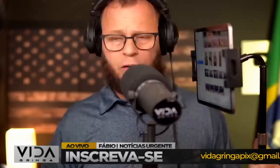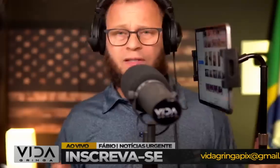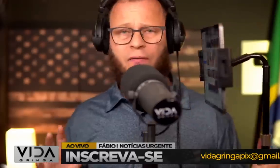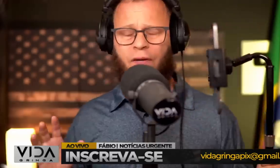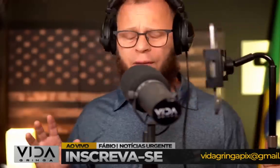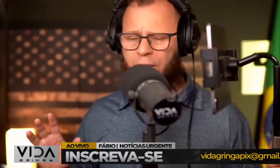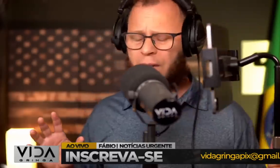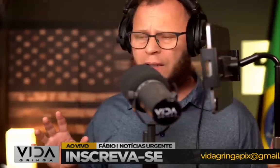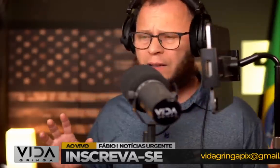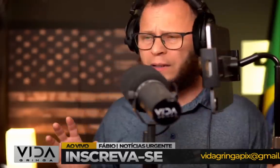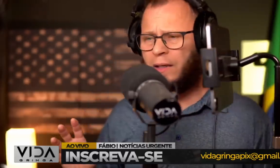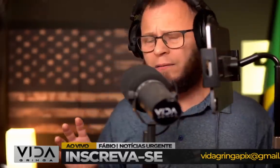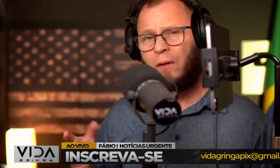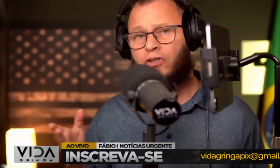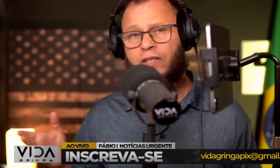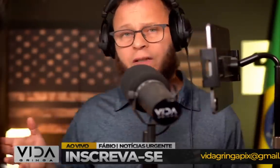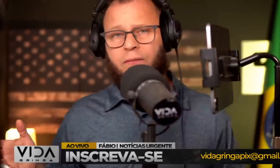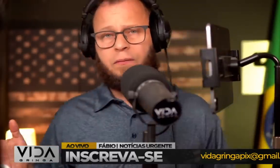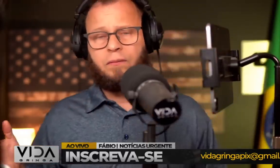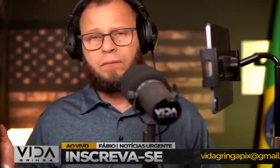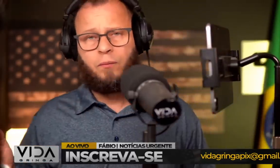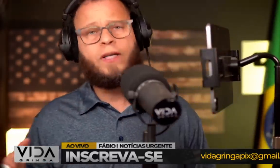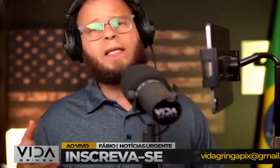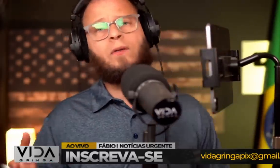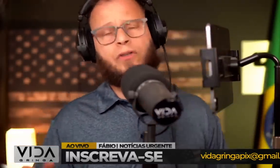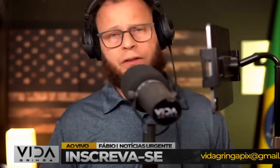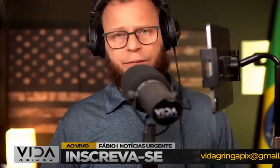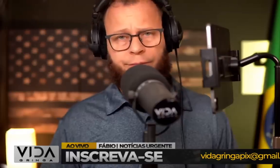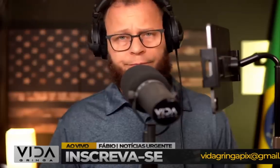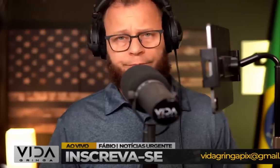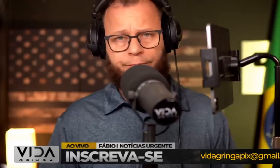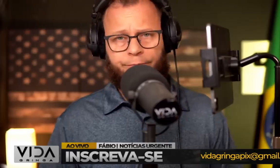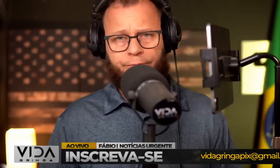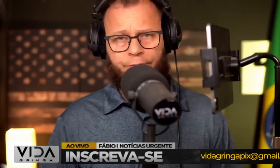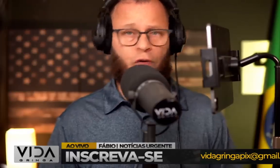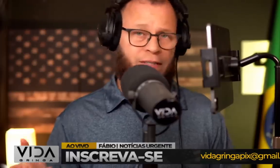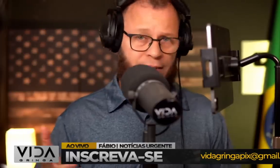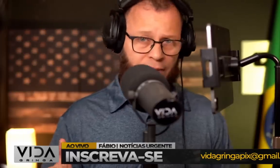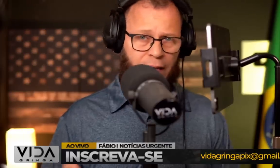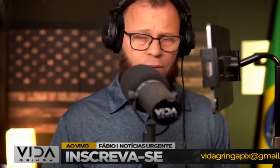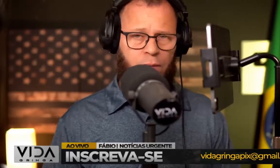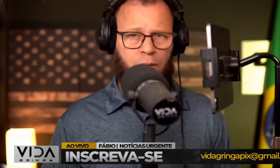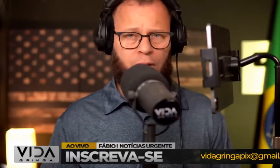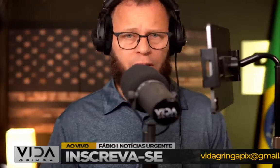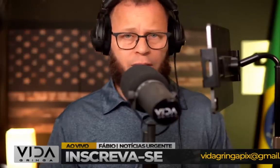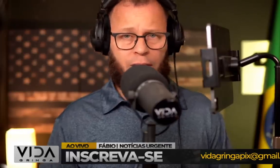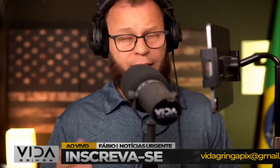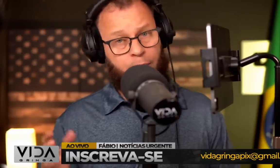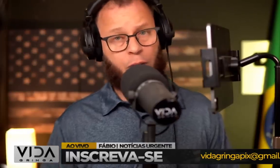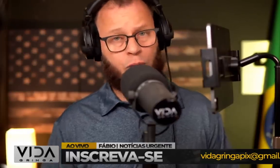então você vê e não tinha por que que não tinha foi facilitado